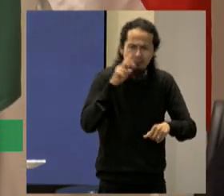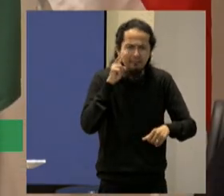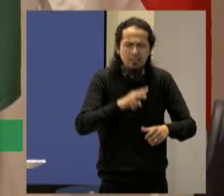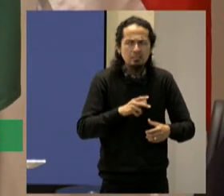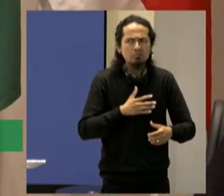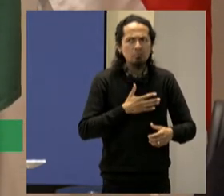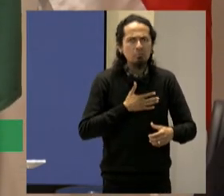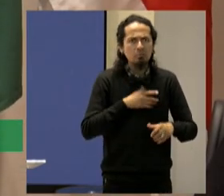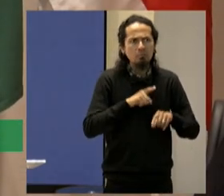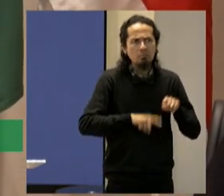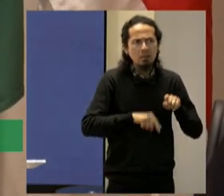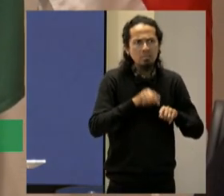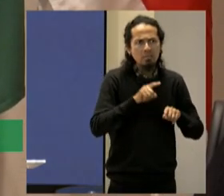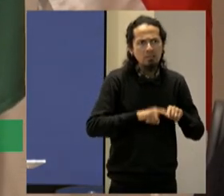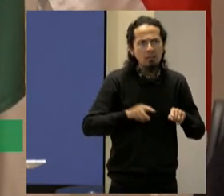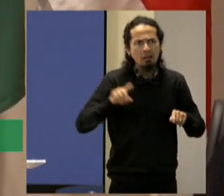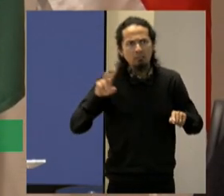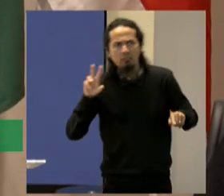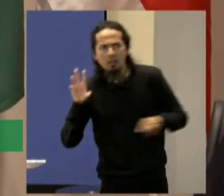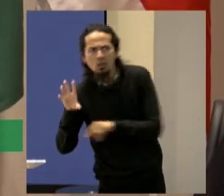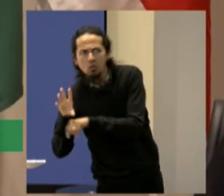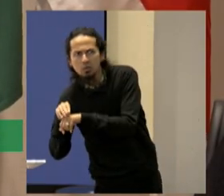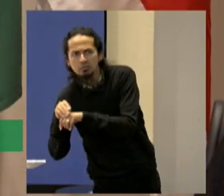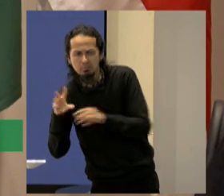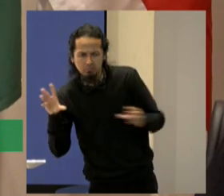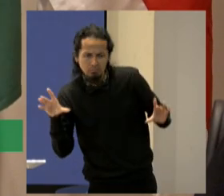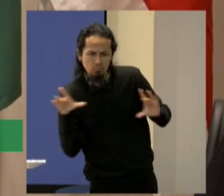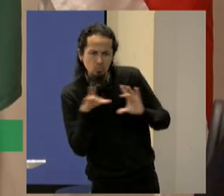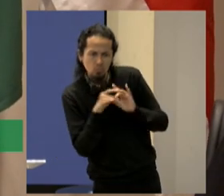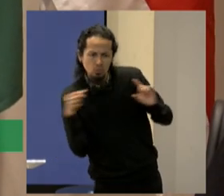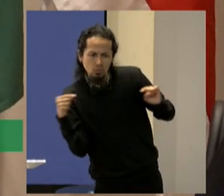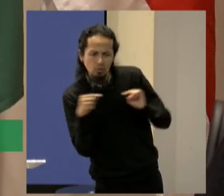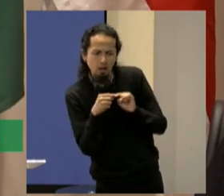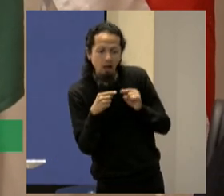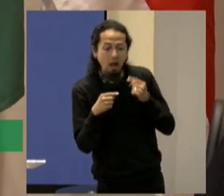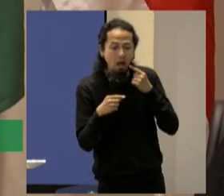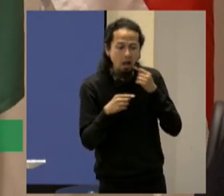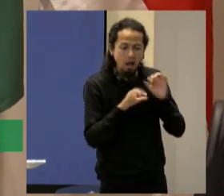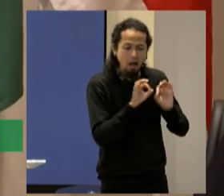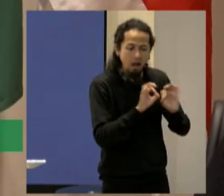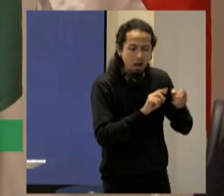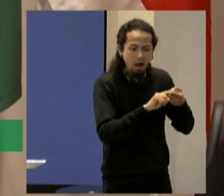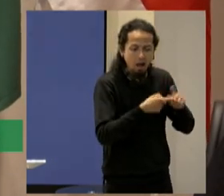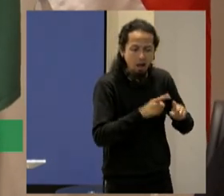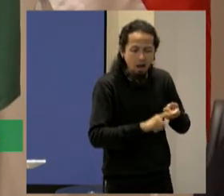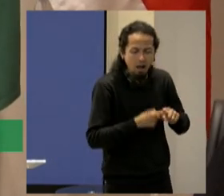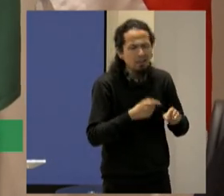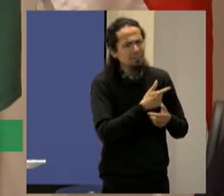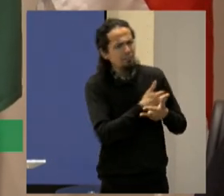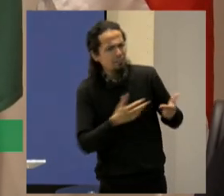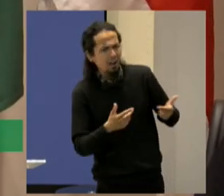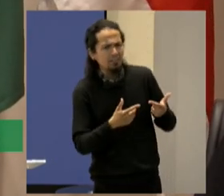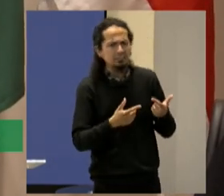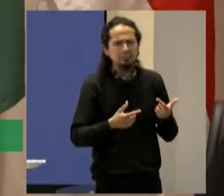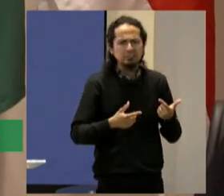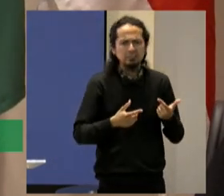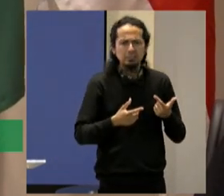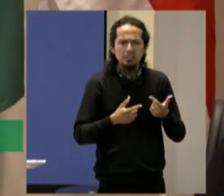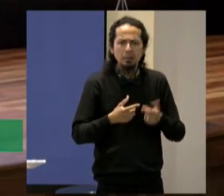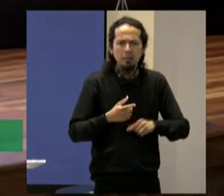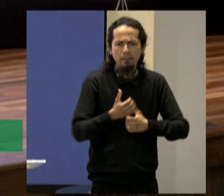o aprofundamento teórico, conceitos como raça, racismo estrutural, branquitude, pacto da branquitude. Né?